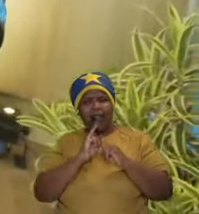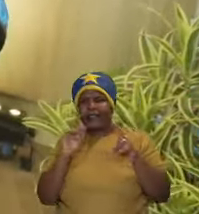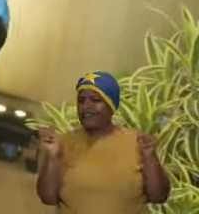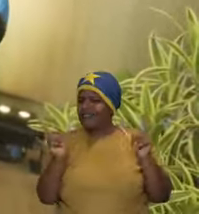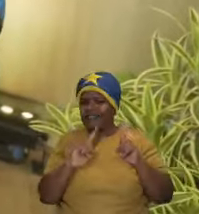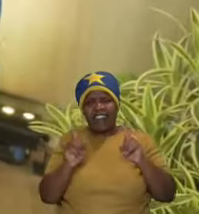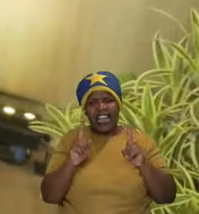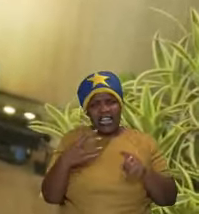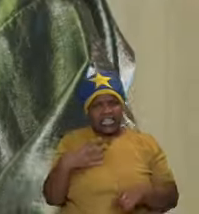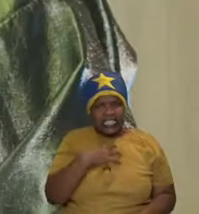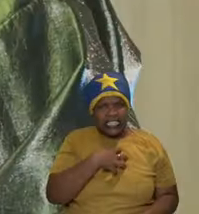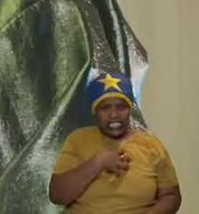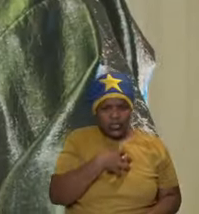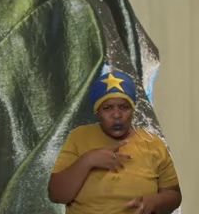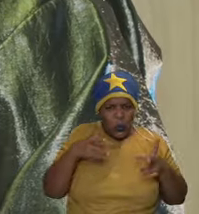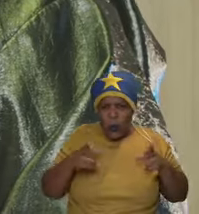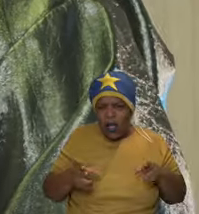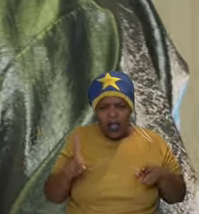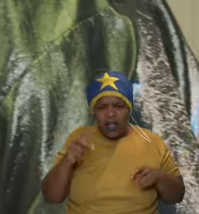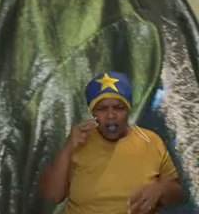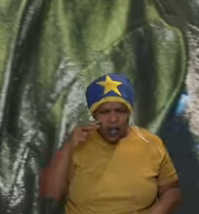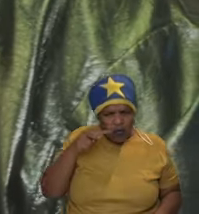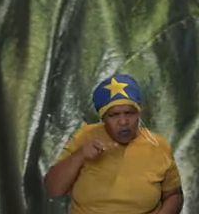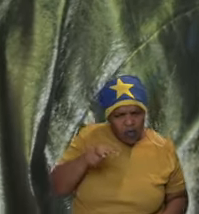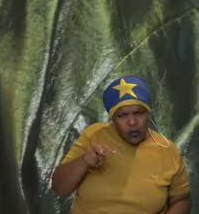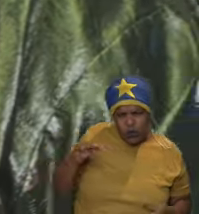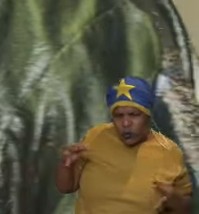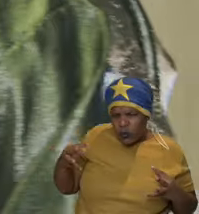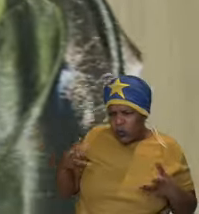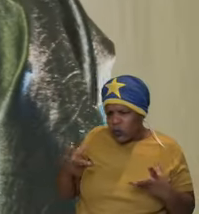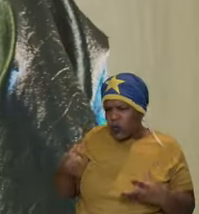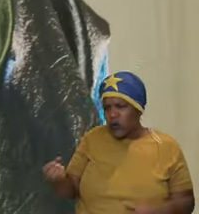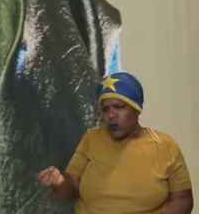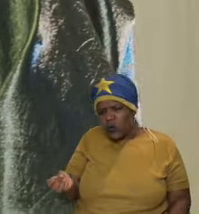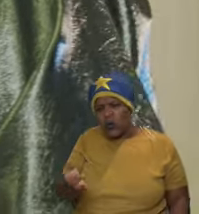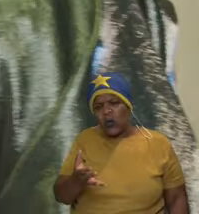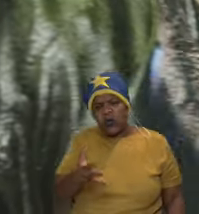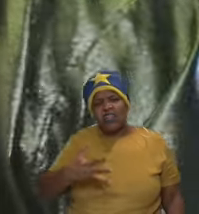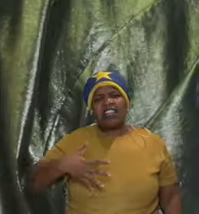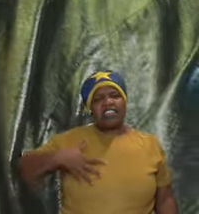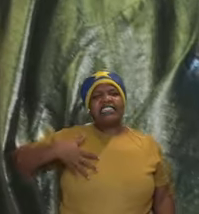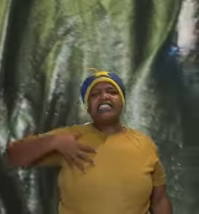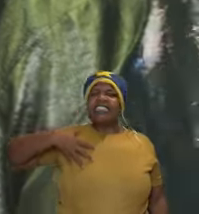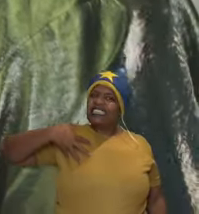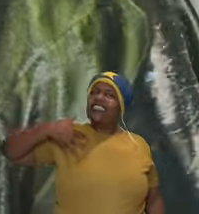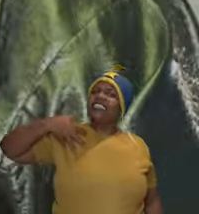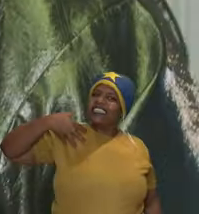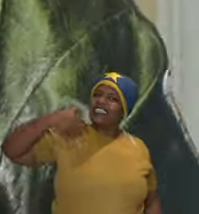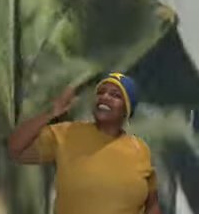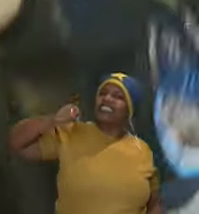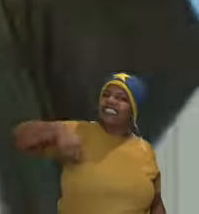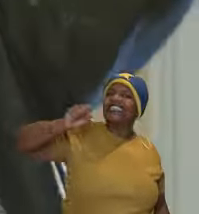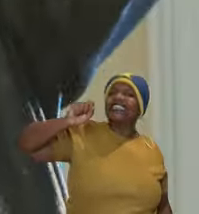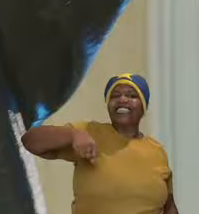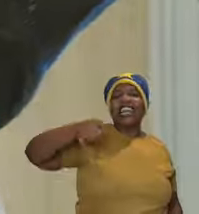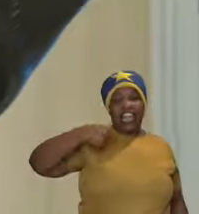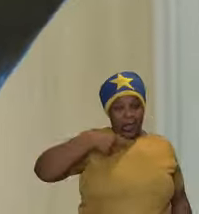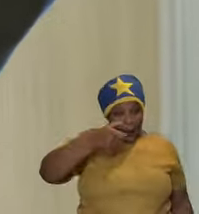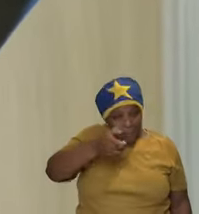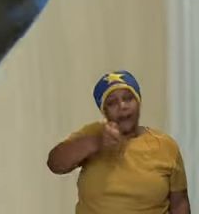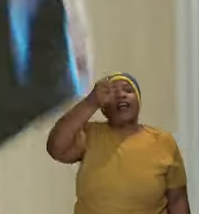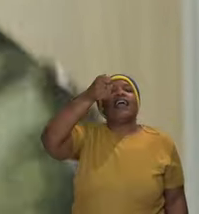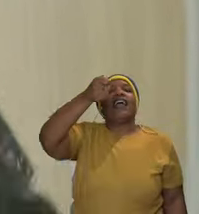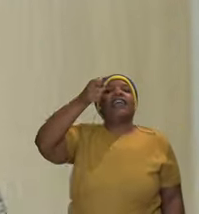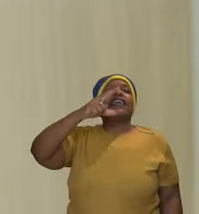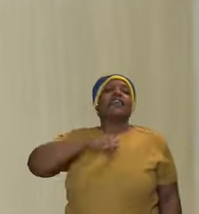me sinto mesmo, vejo tudo novo. Orgulhoso demais. E hoje dei play